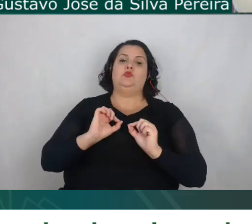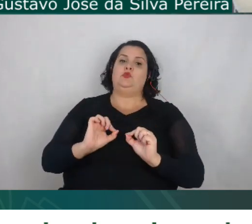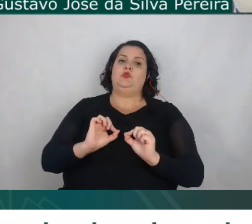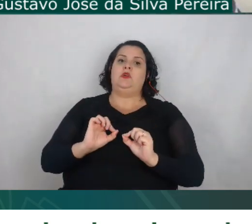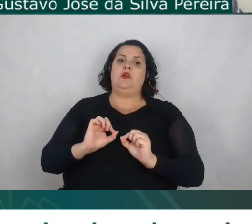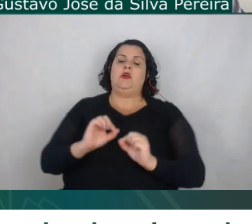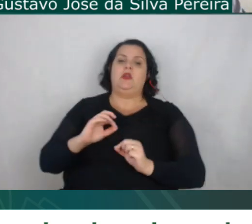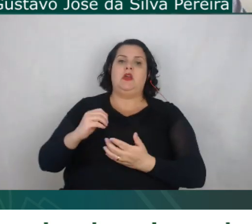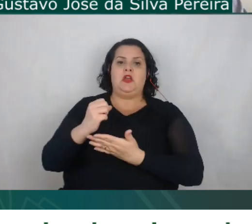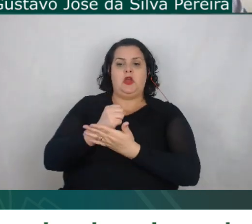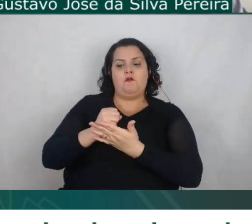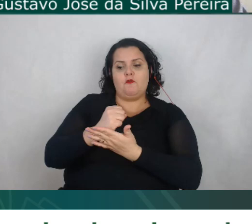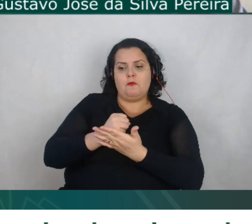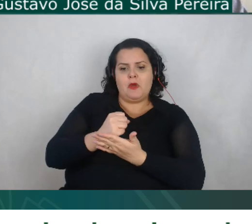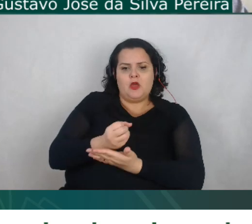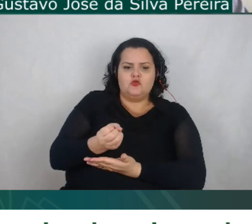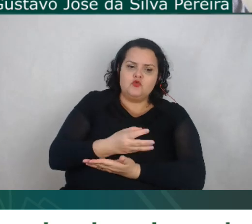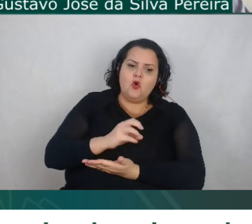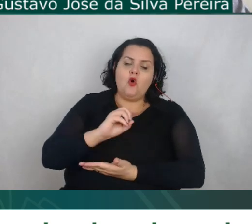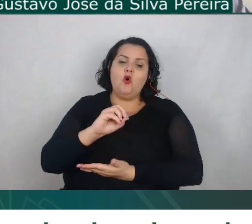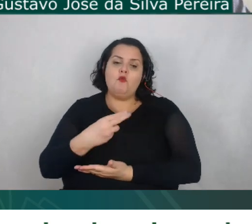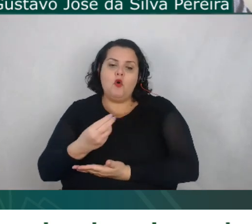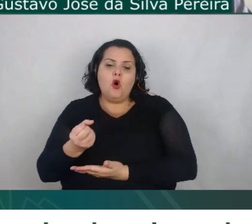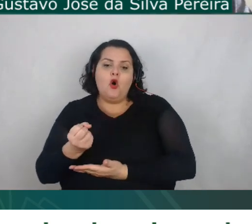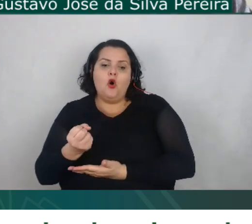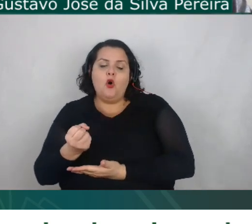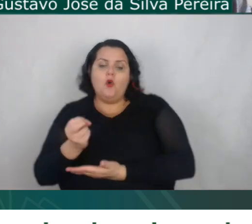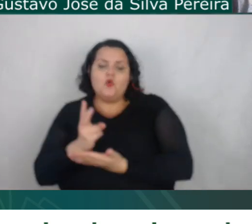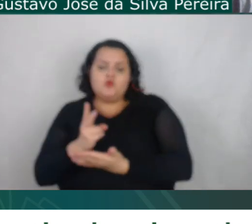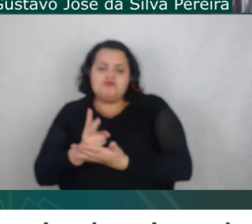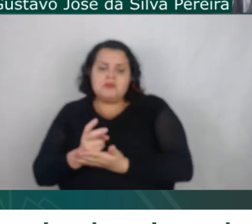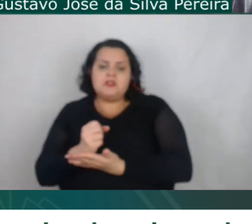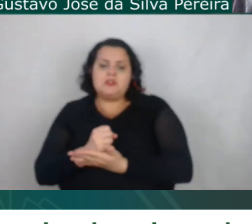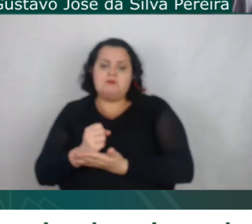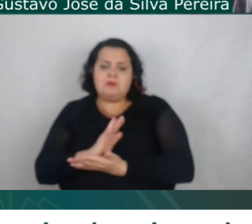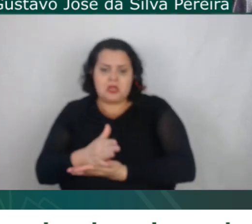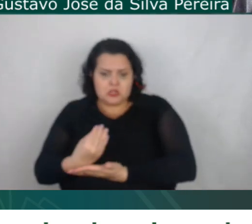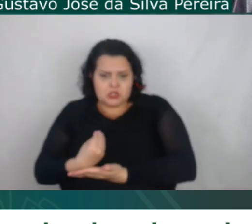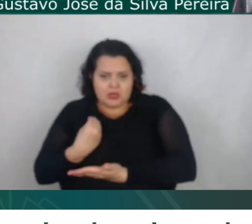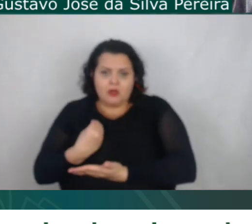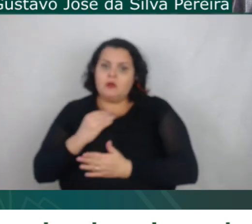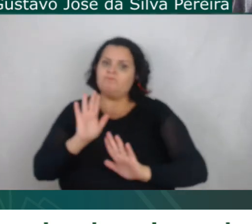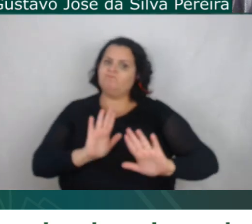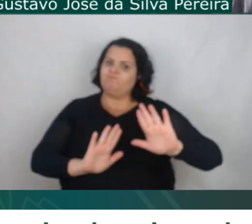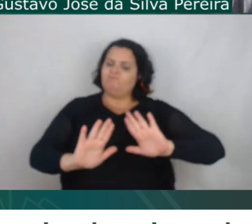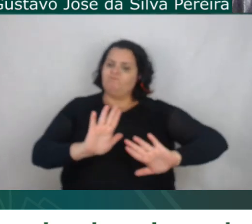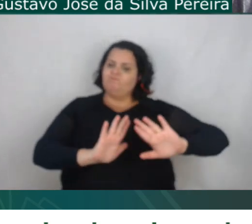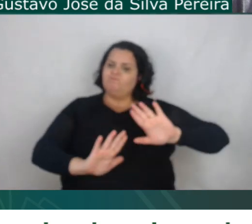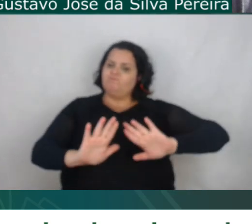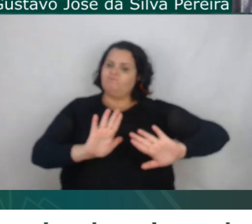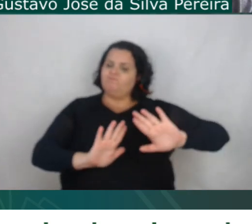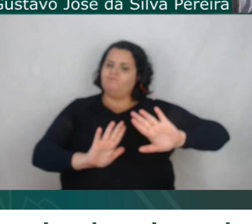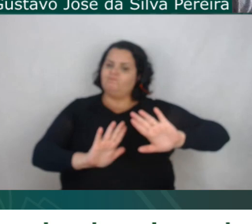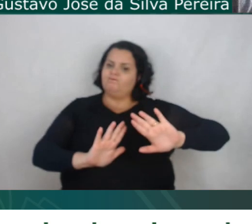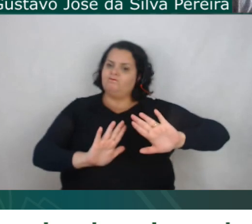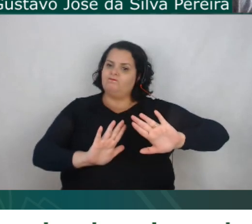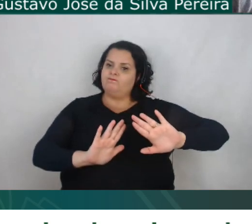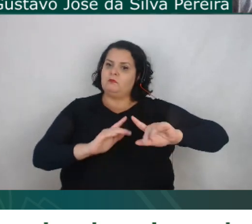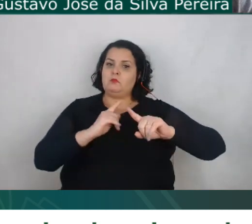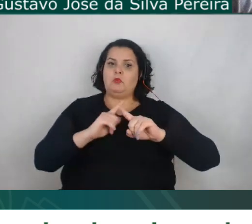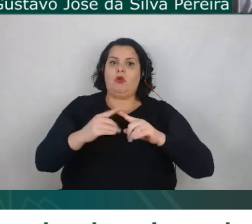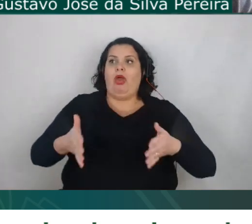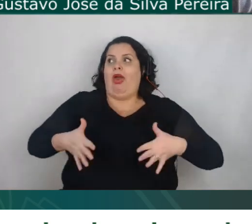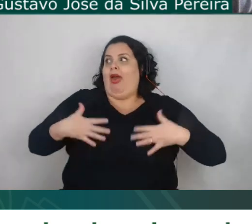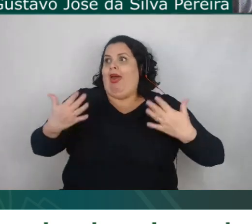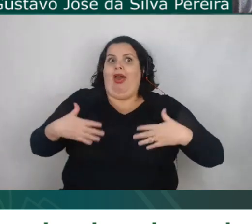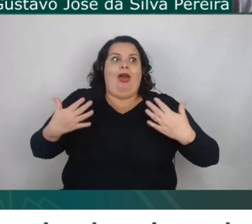drogas antigas, nós temos que ser muito cautelosos com os entusiasmos que muitas vezes as